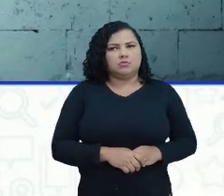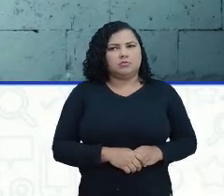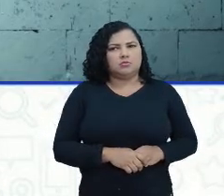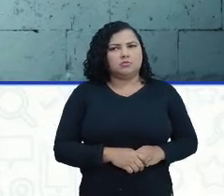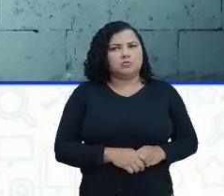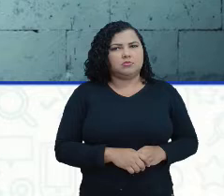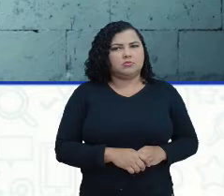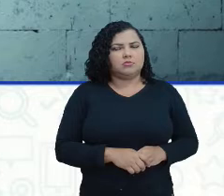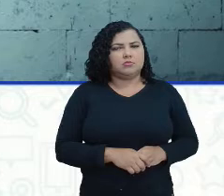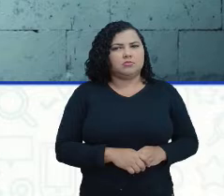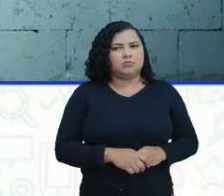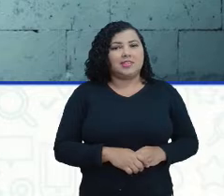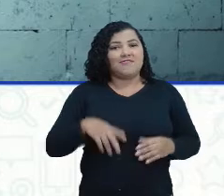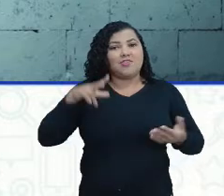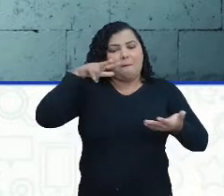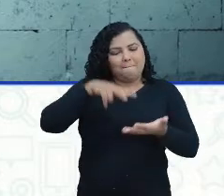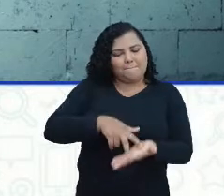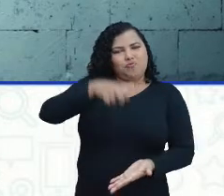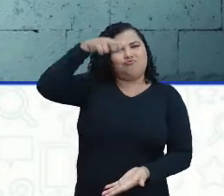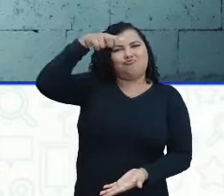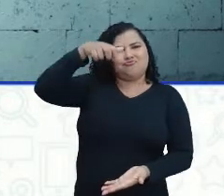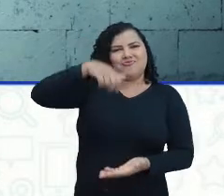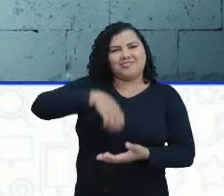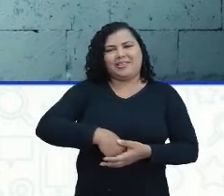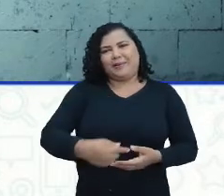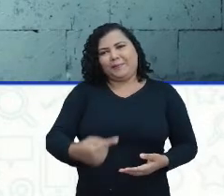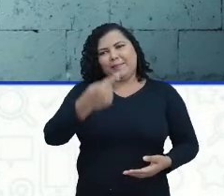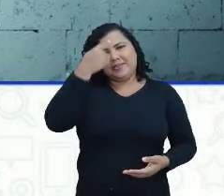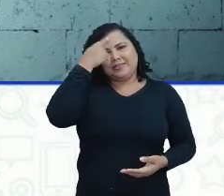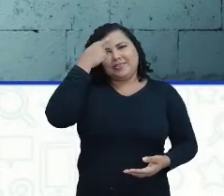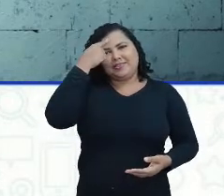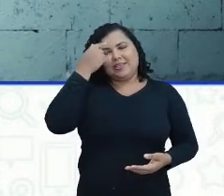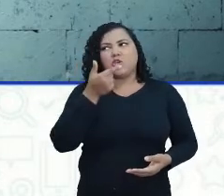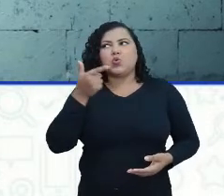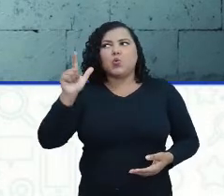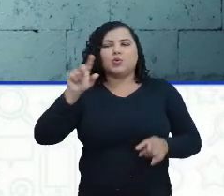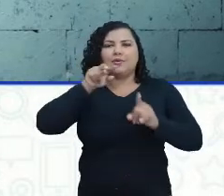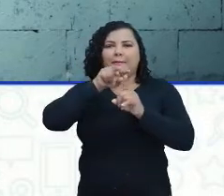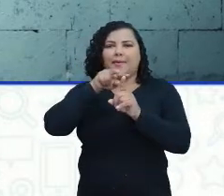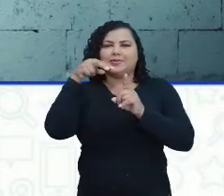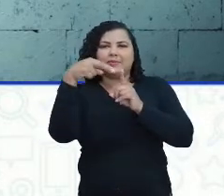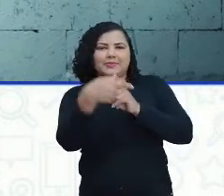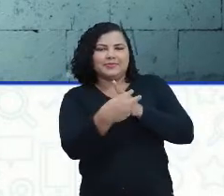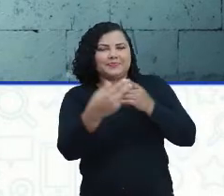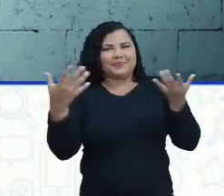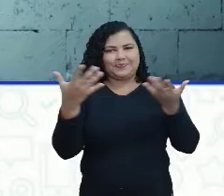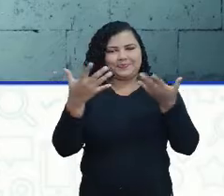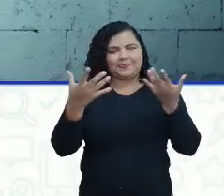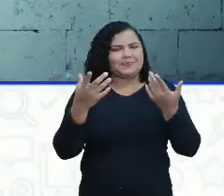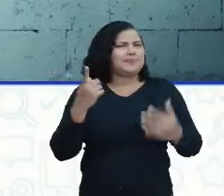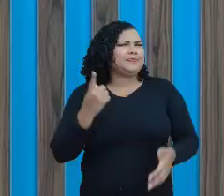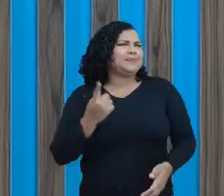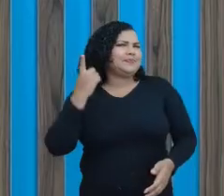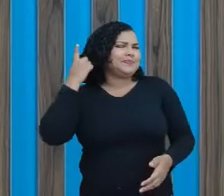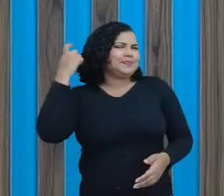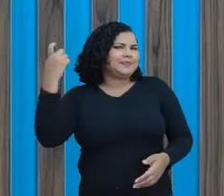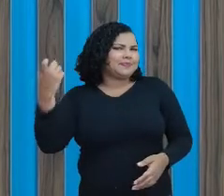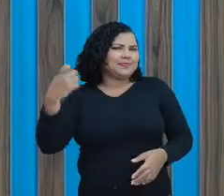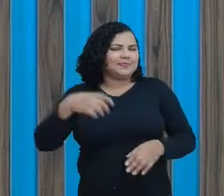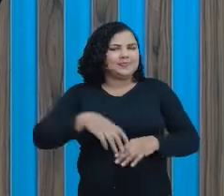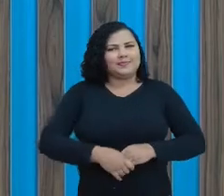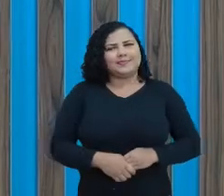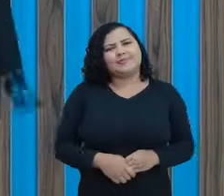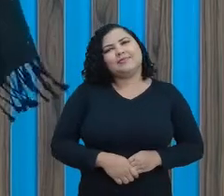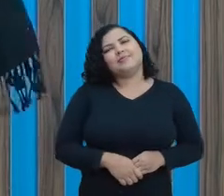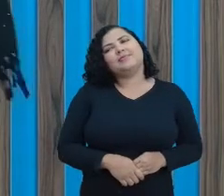dar um salto, vamos dar um pulo e pensar numa outra perspectiva agora, essa coisa toda dos sons,